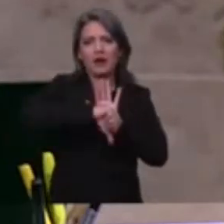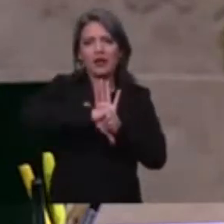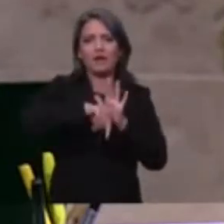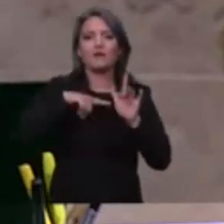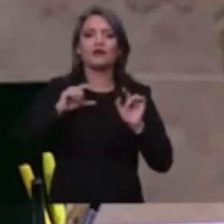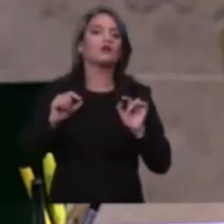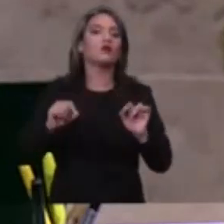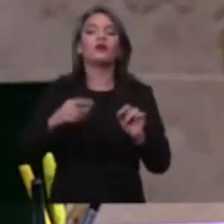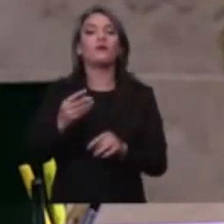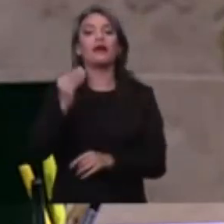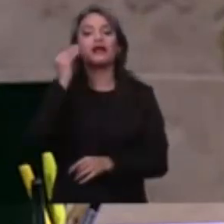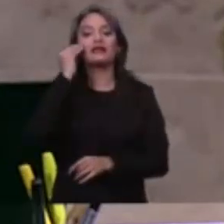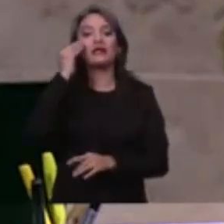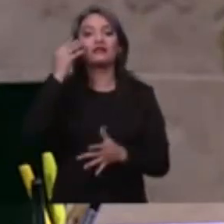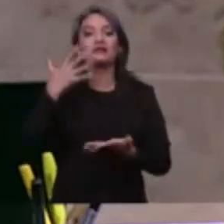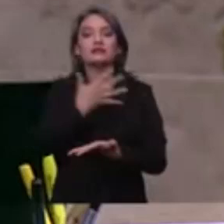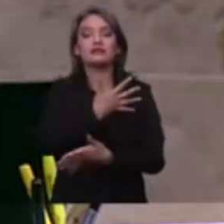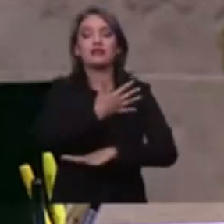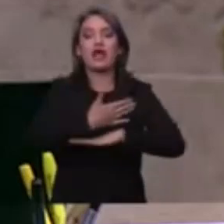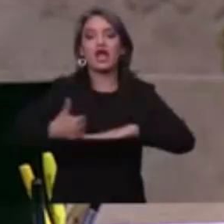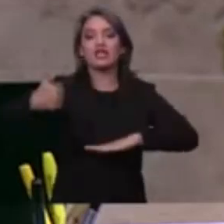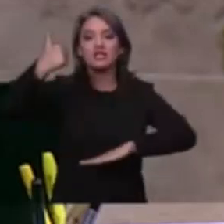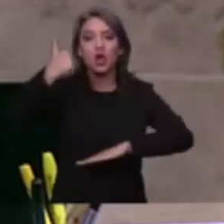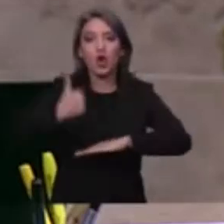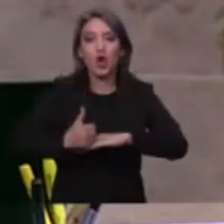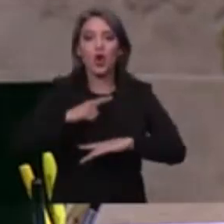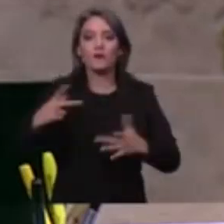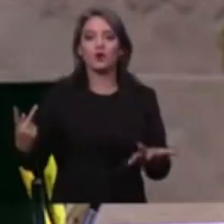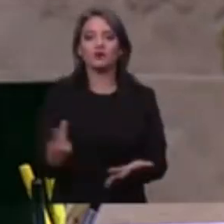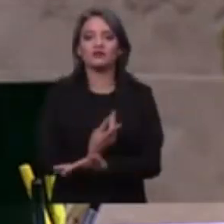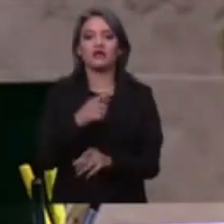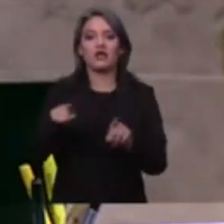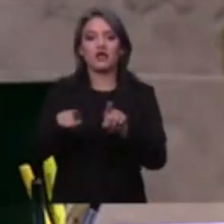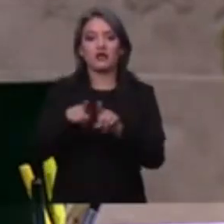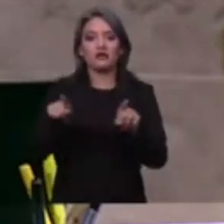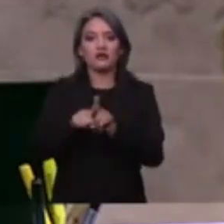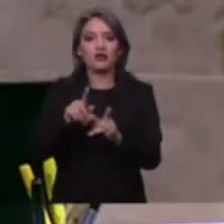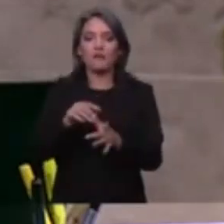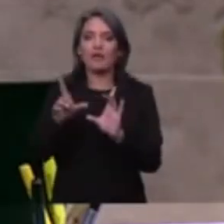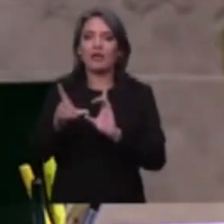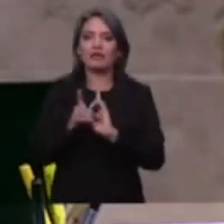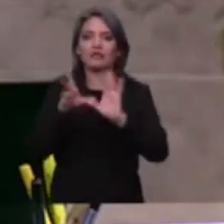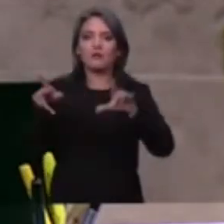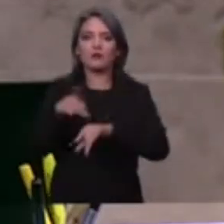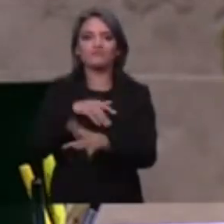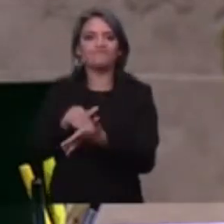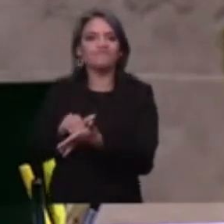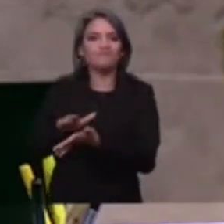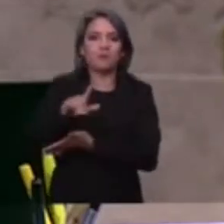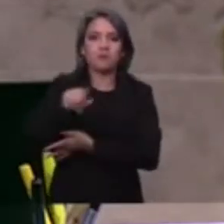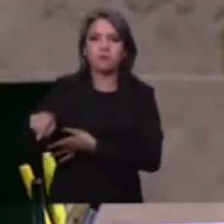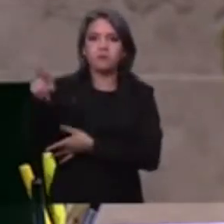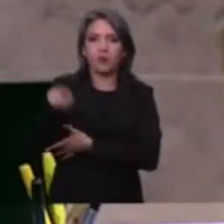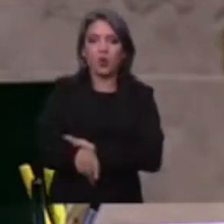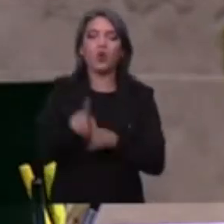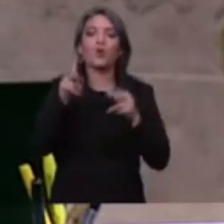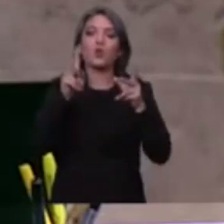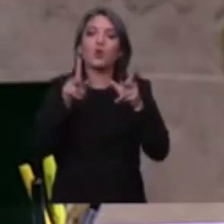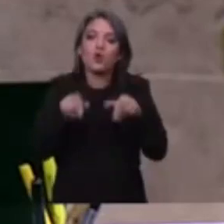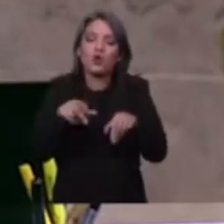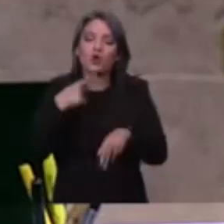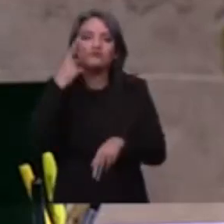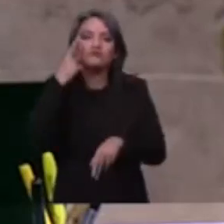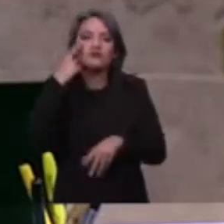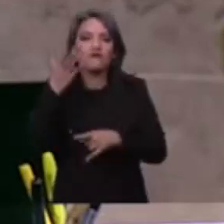para a tentativa de golpe de Estado e de abolição do Estado Democrático de Direito, conforme se verifica